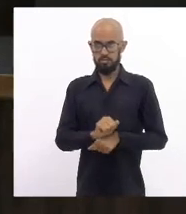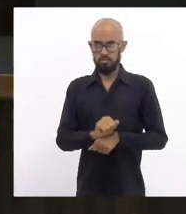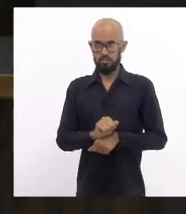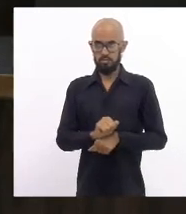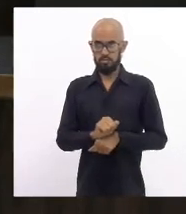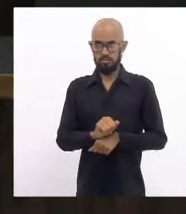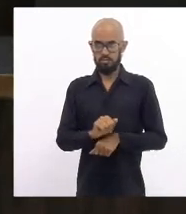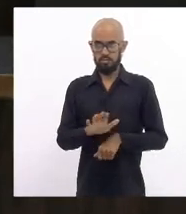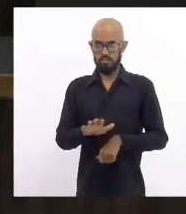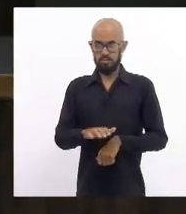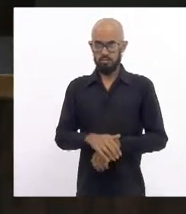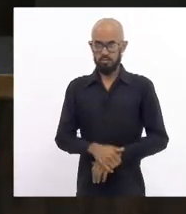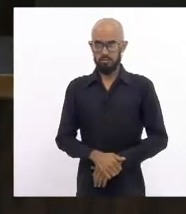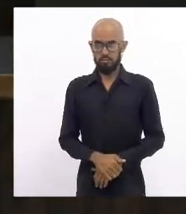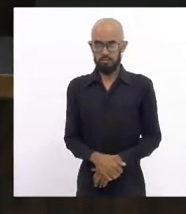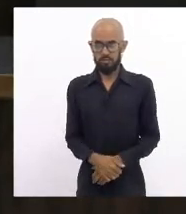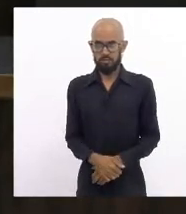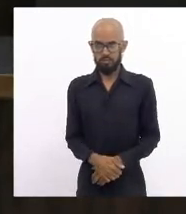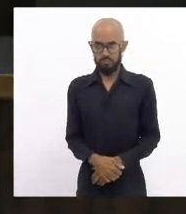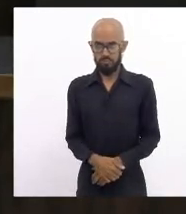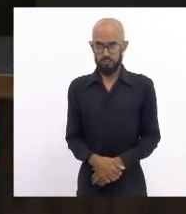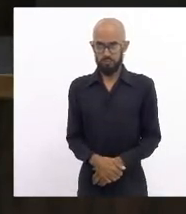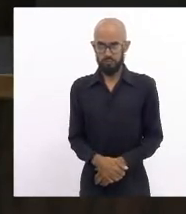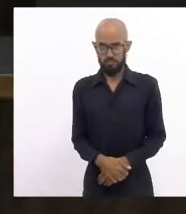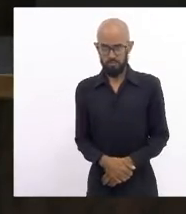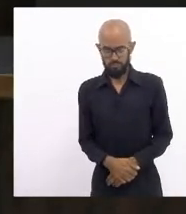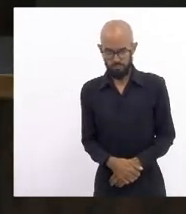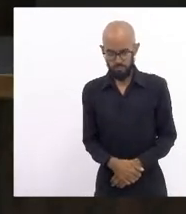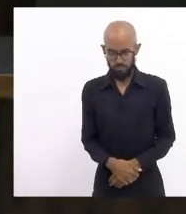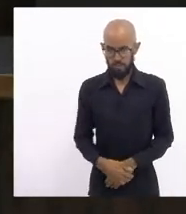está anotada a questão de ordem. Deputada Amorim,